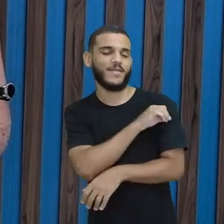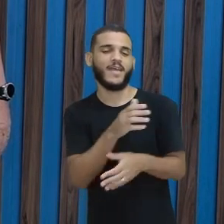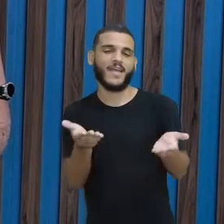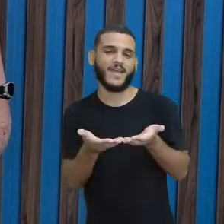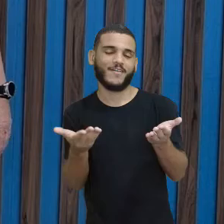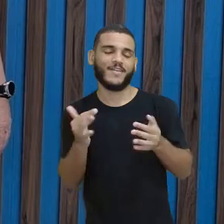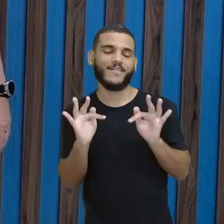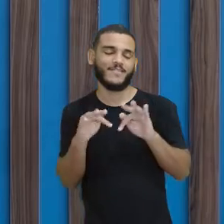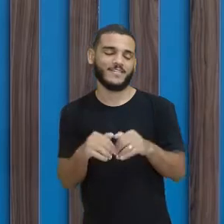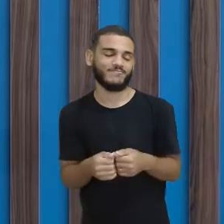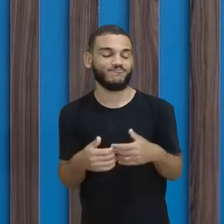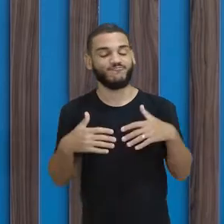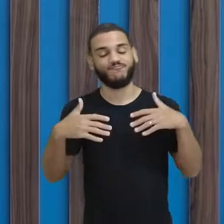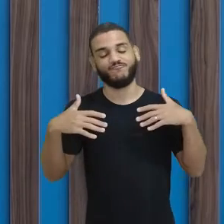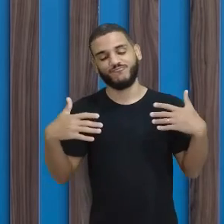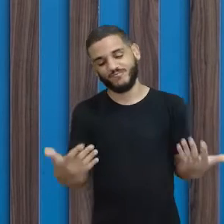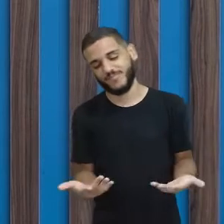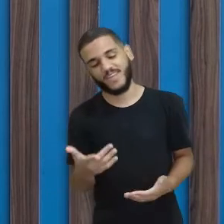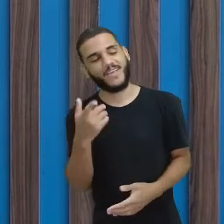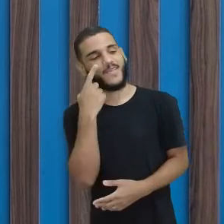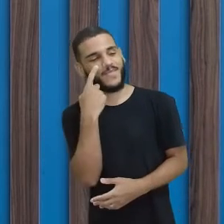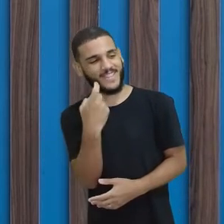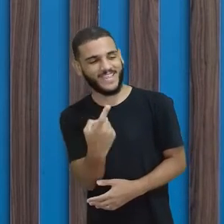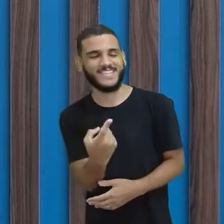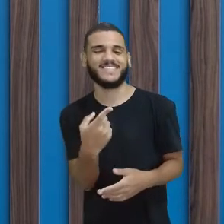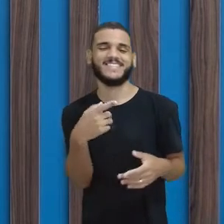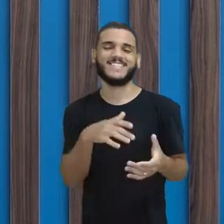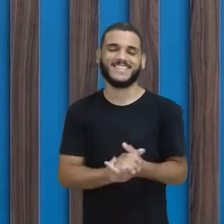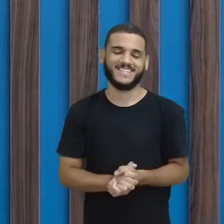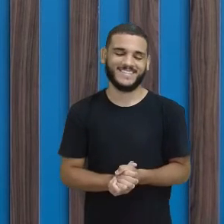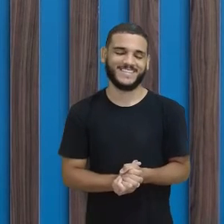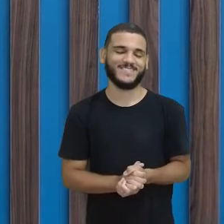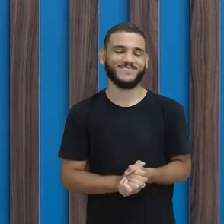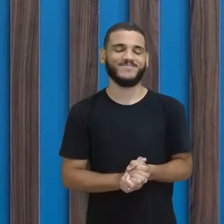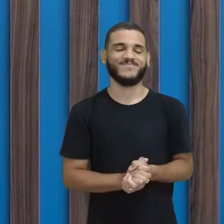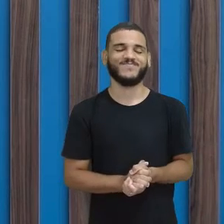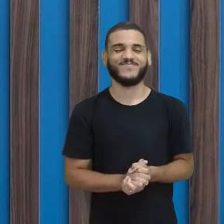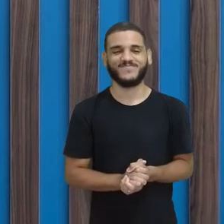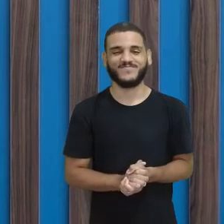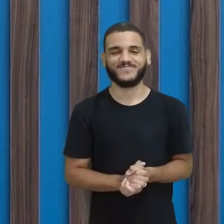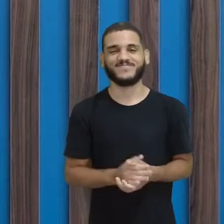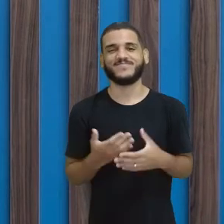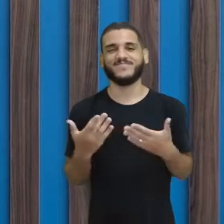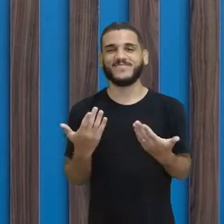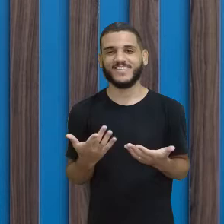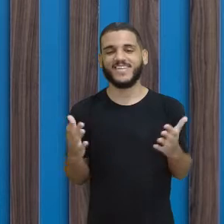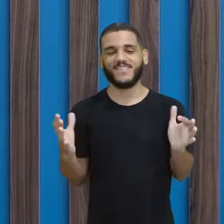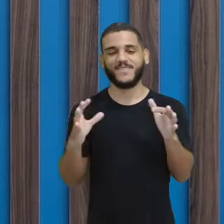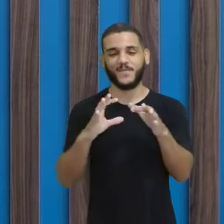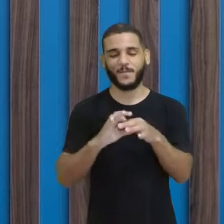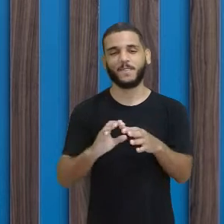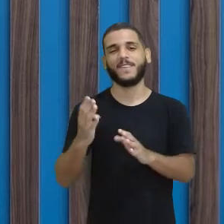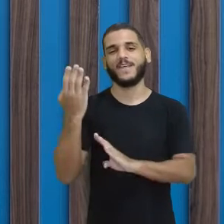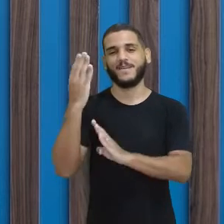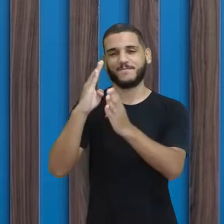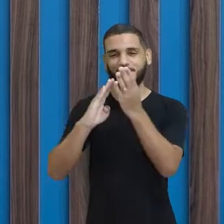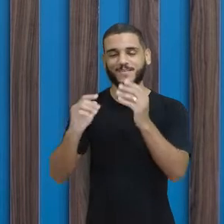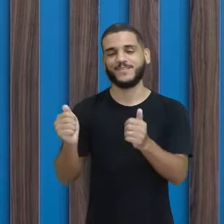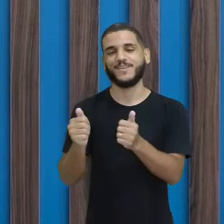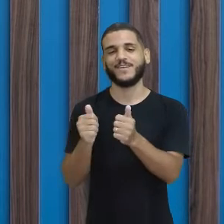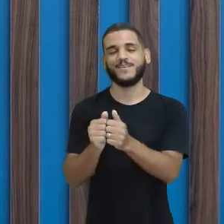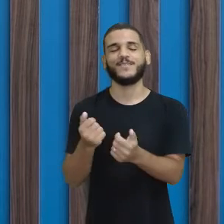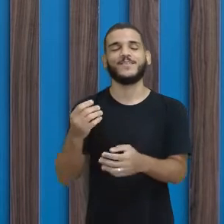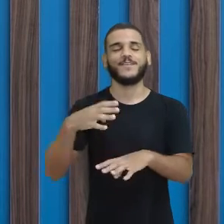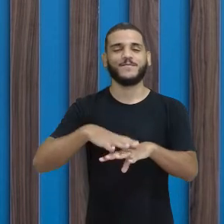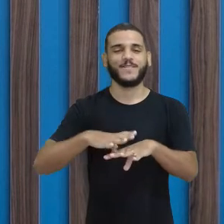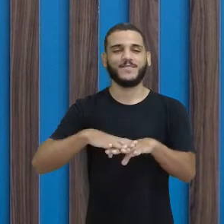acabando, professor. Ô, rapaz, estava tão interessante. Essa união da biologia com a matemática é um